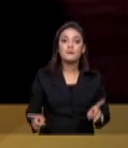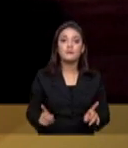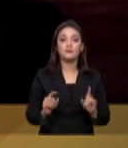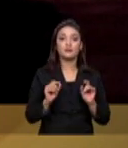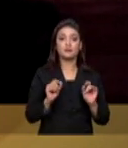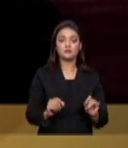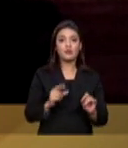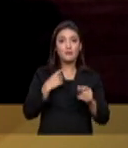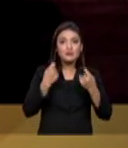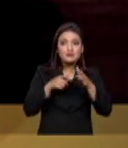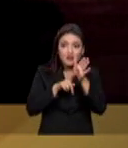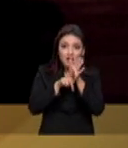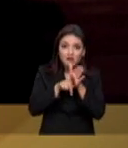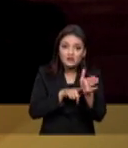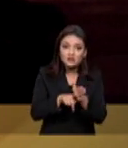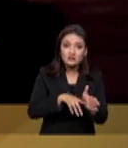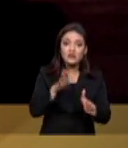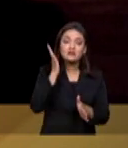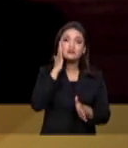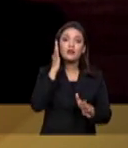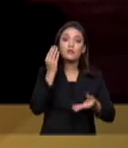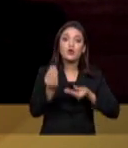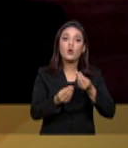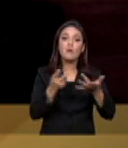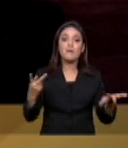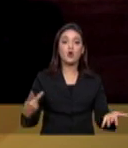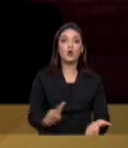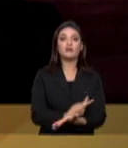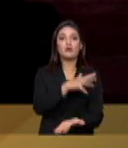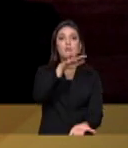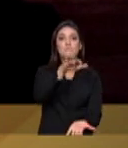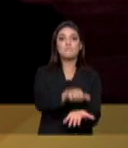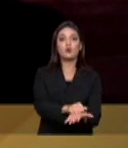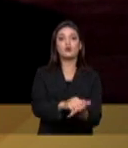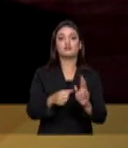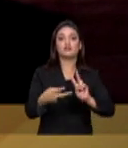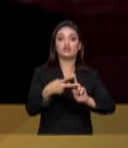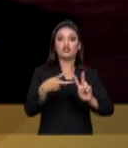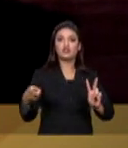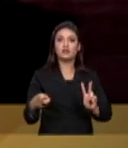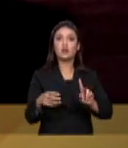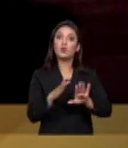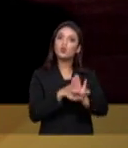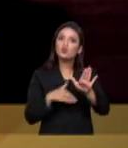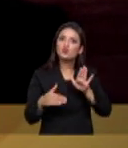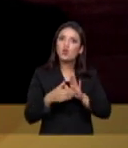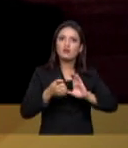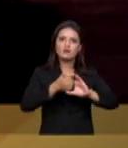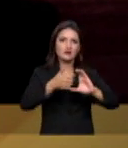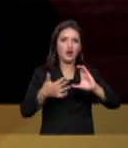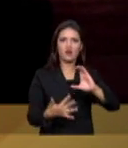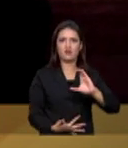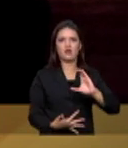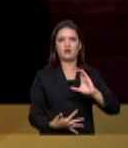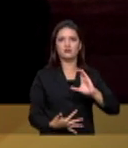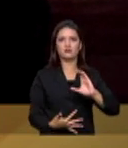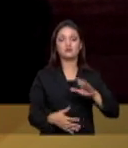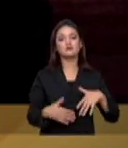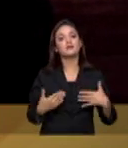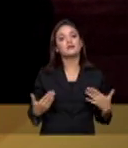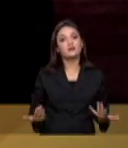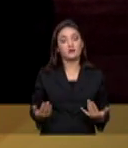a investigação da Posse indígena com todos os seus atributos e por isso